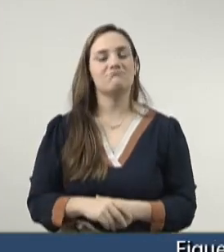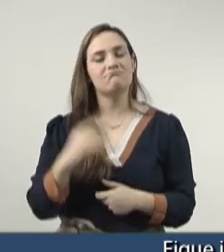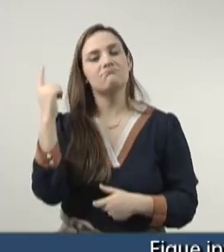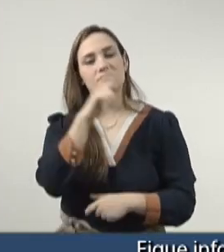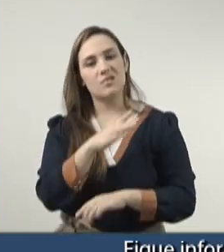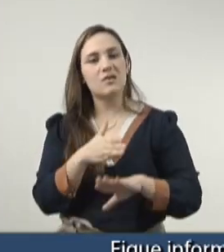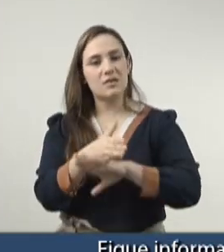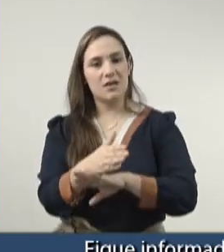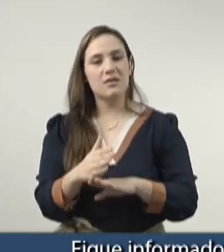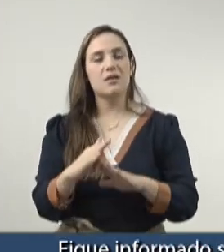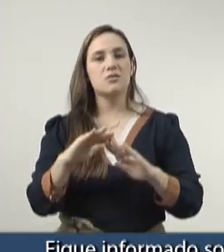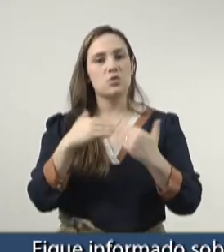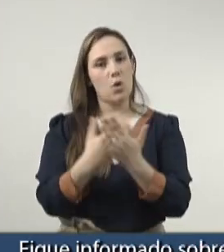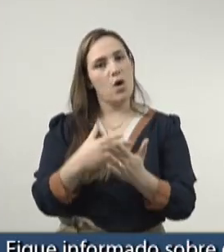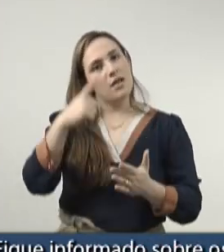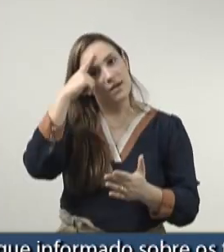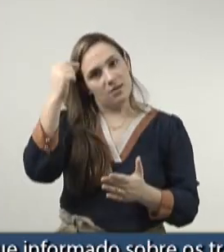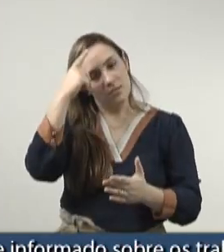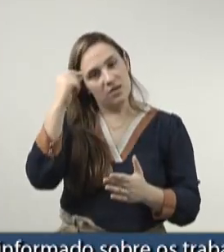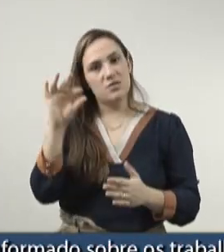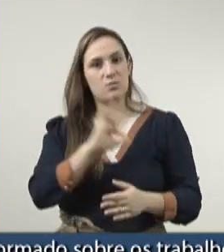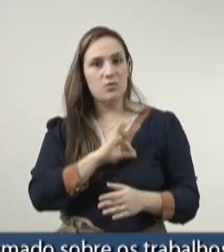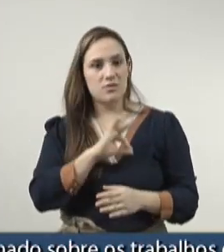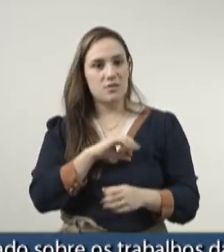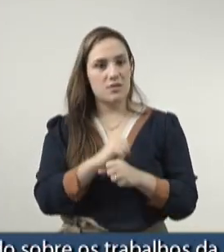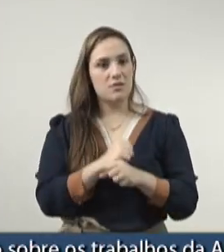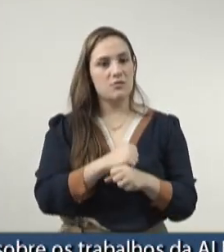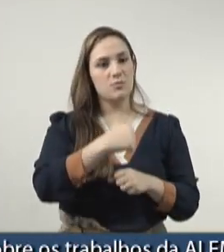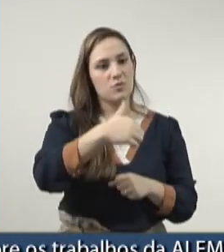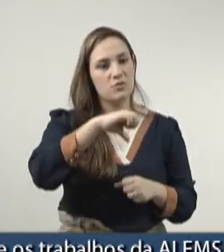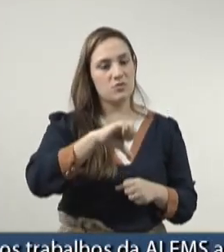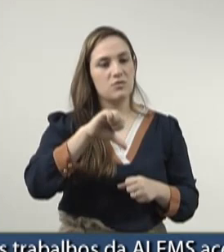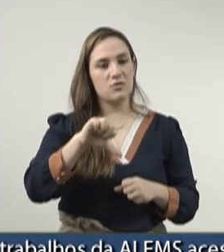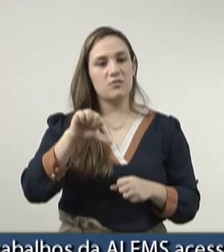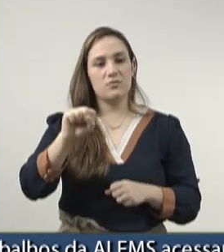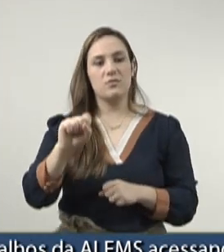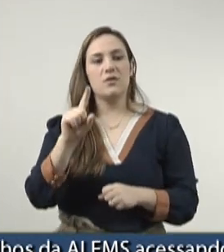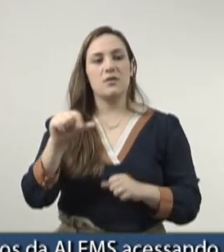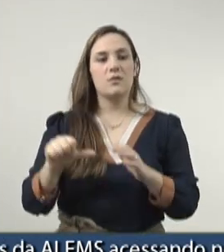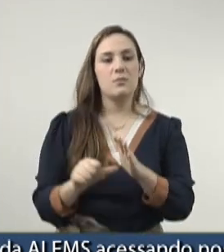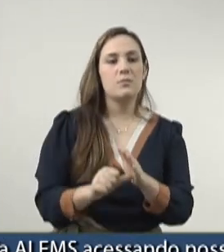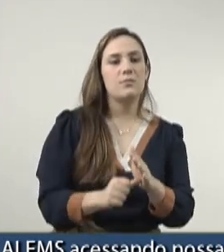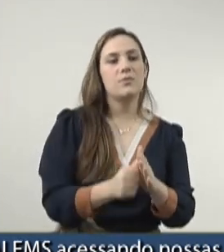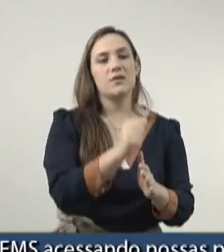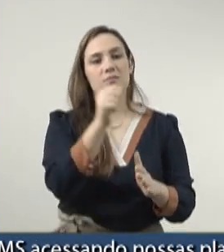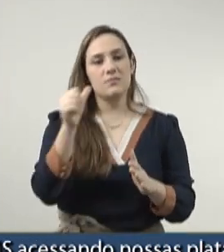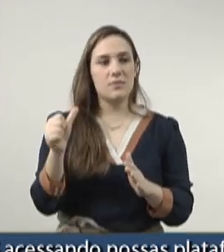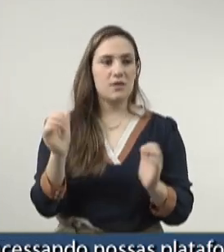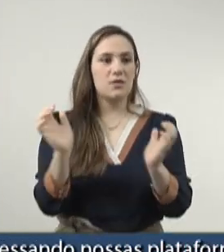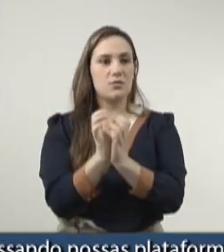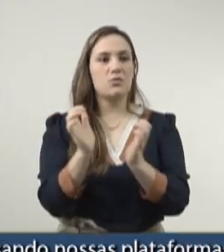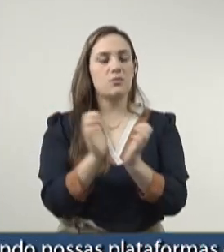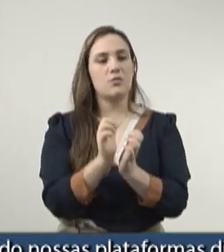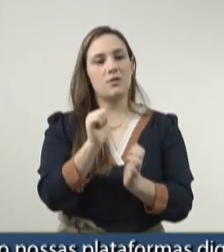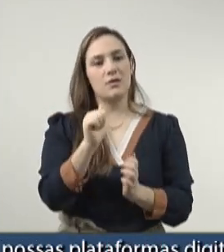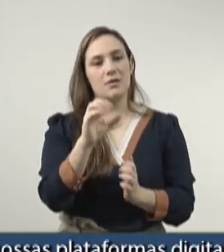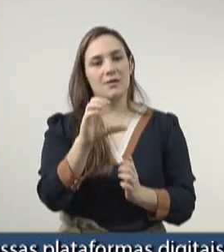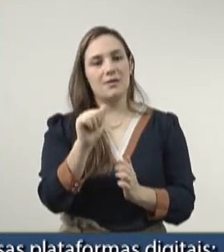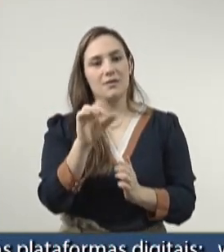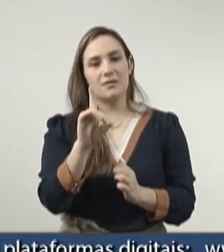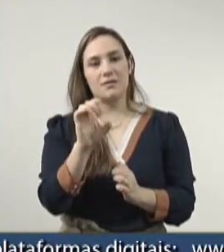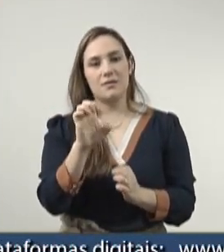ingressaram na Academia de Polícia em 1998, sendo a primeira turma da CADEPOL,